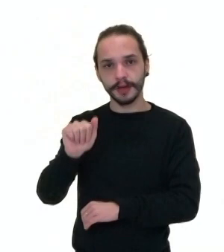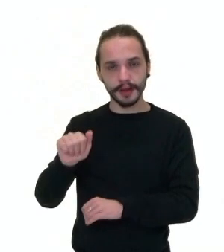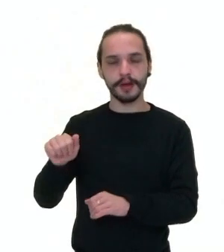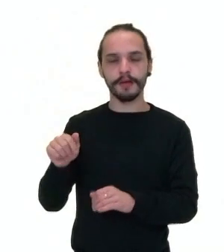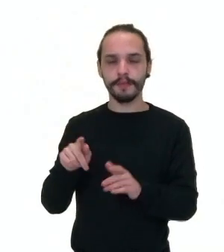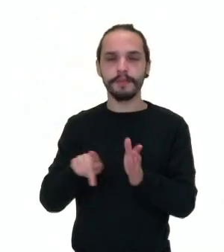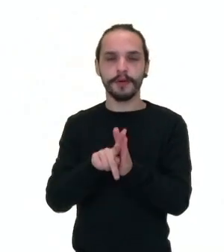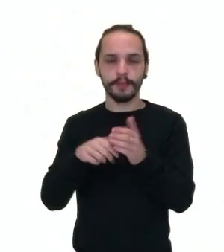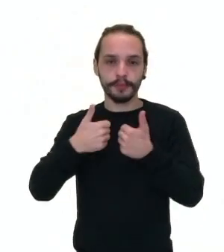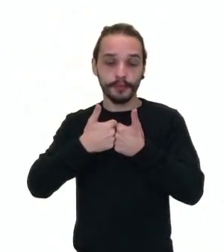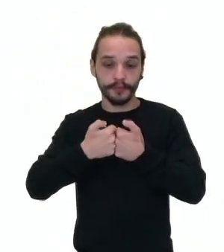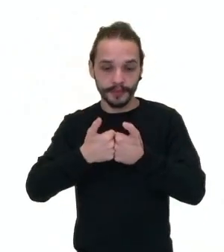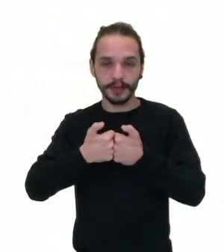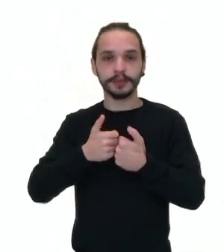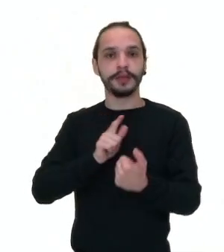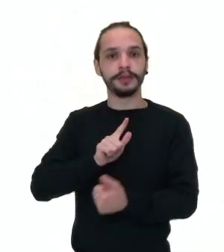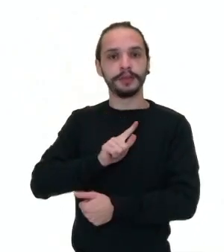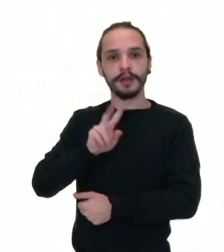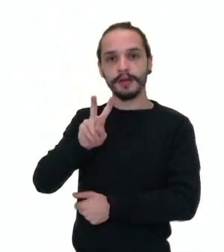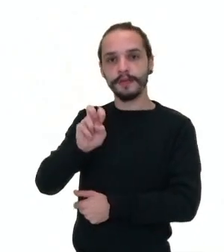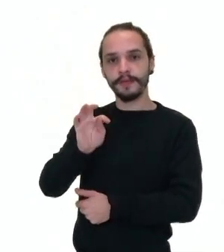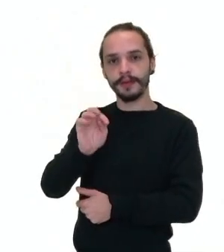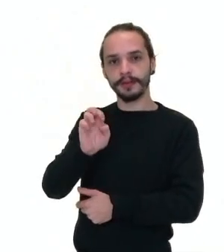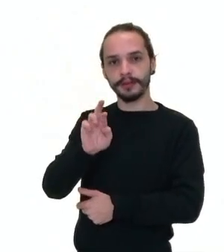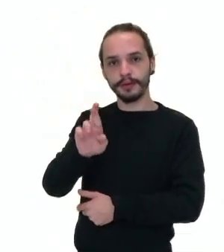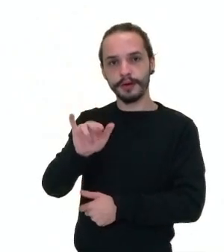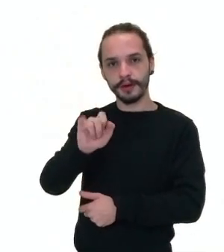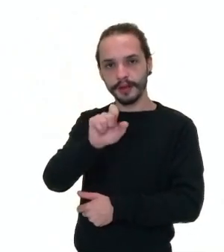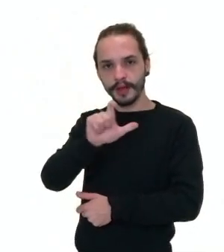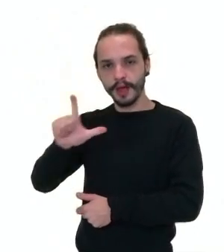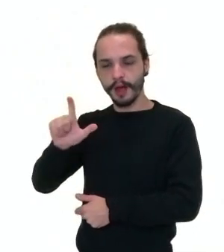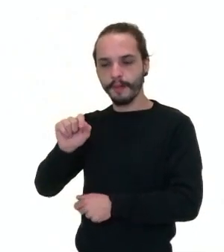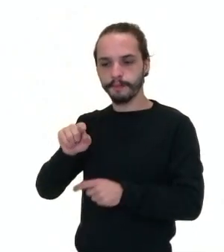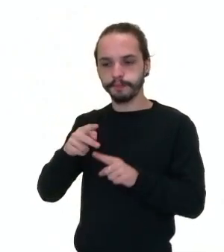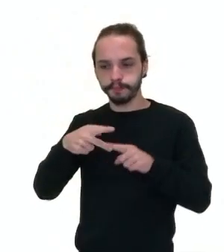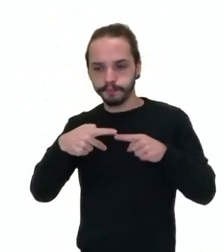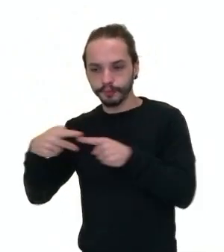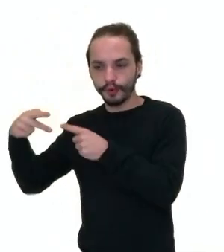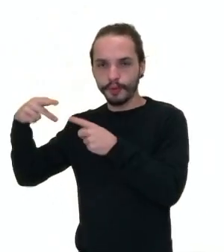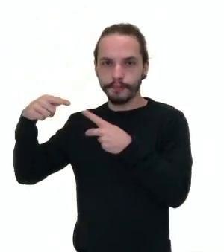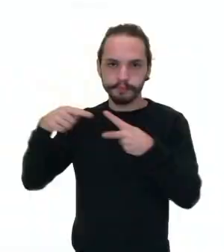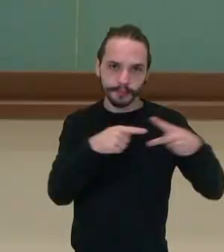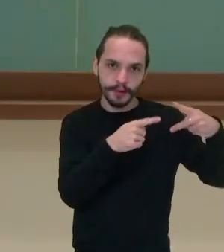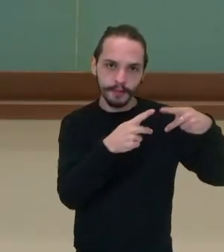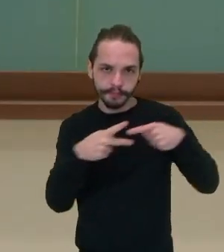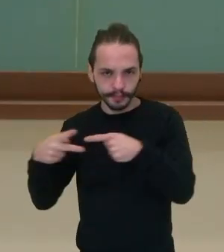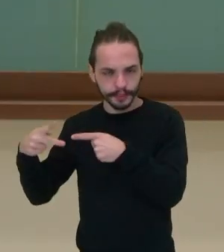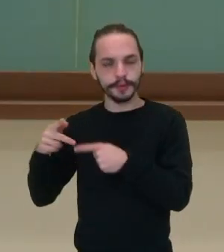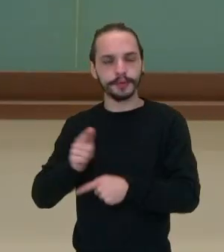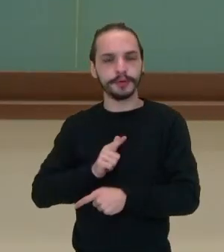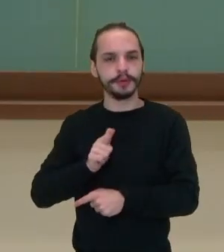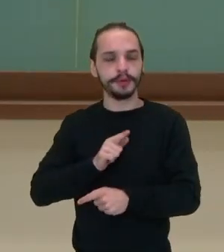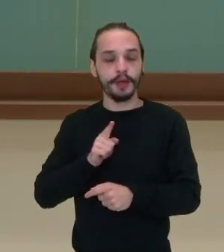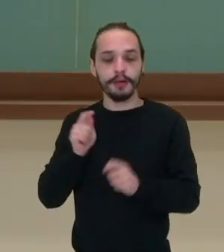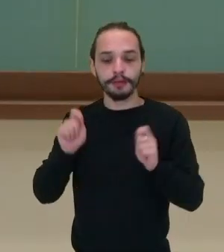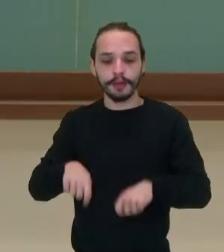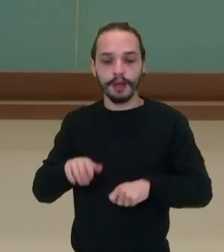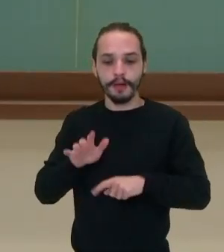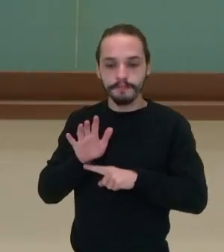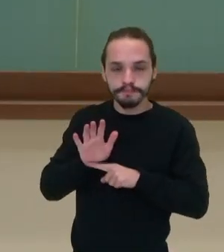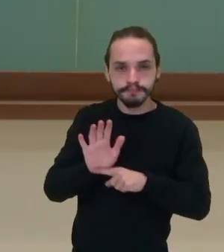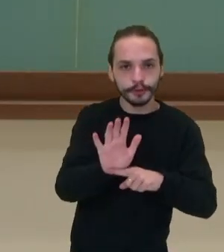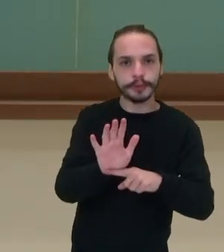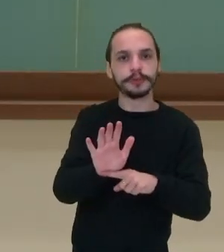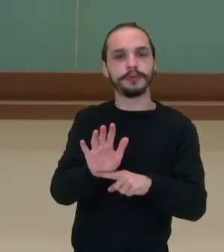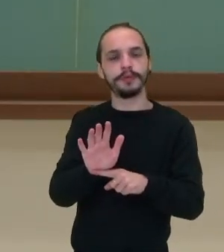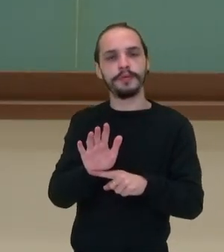vetorial capaz de alterar o estado do movimento, ou seja, da inércia do corpo. Ou seja, lembre-se que a